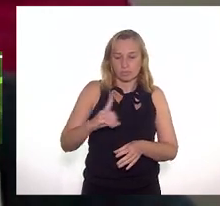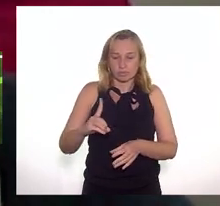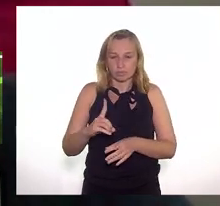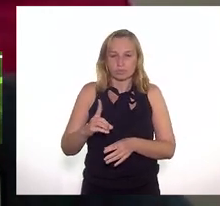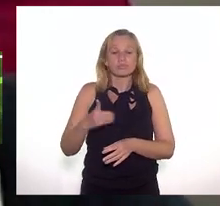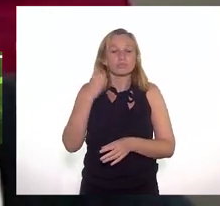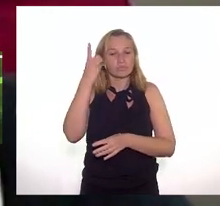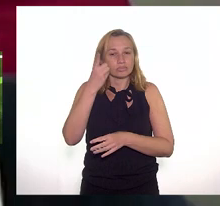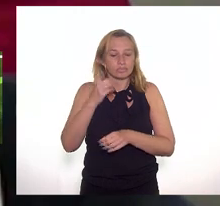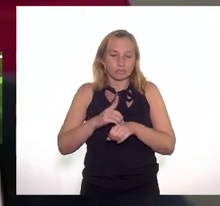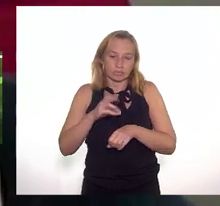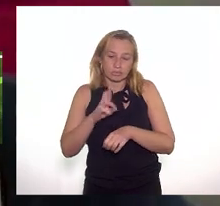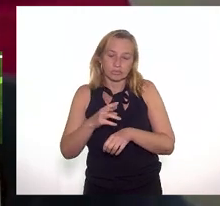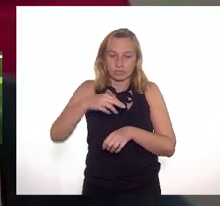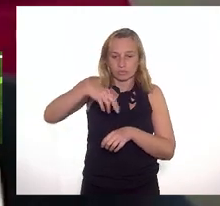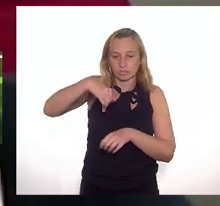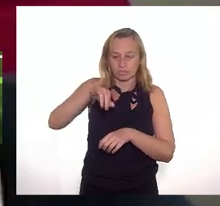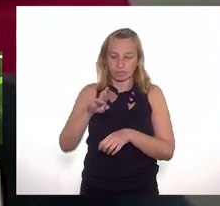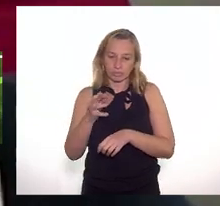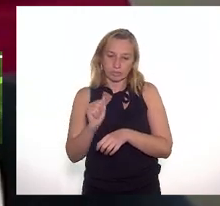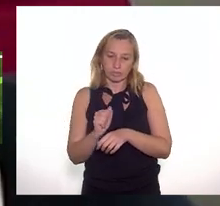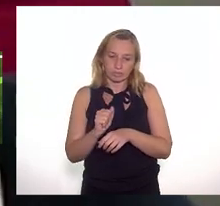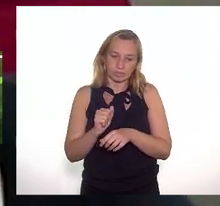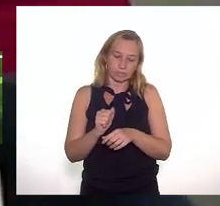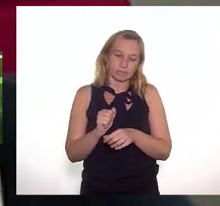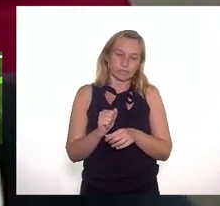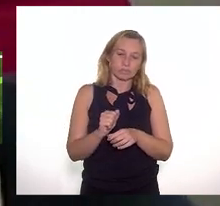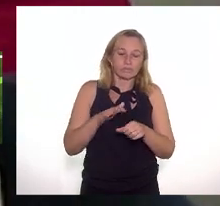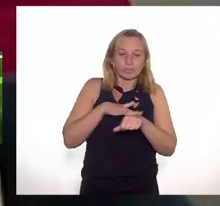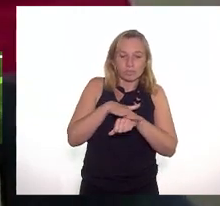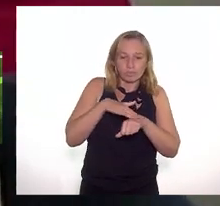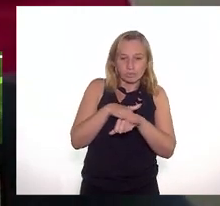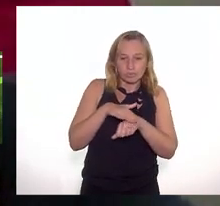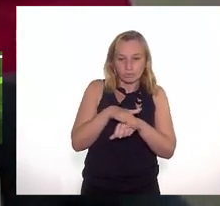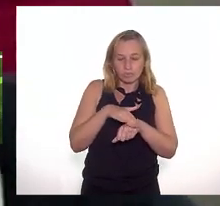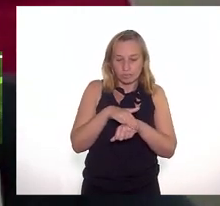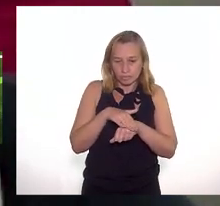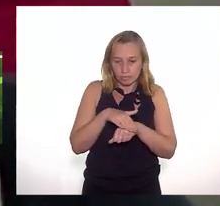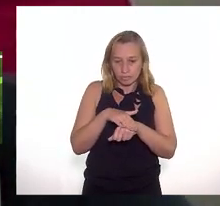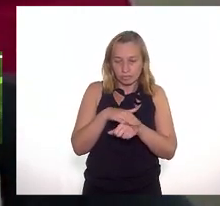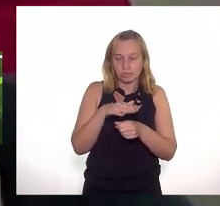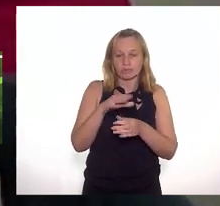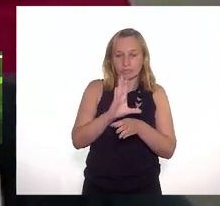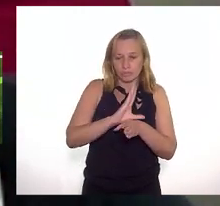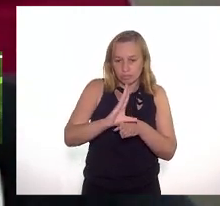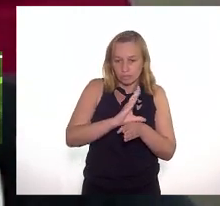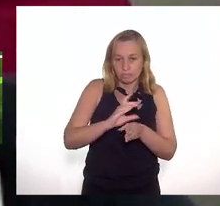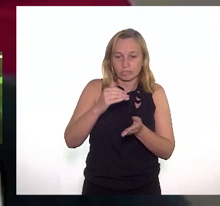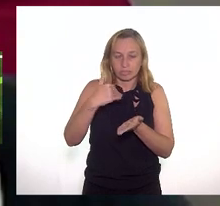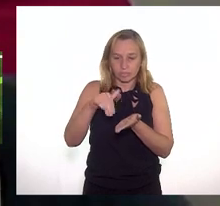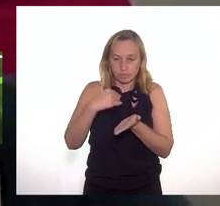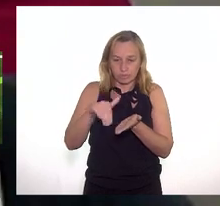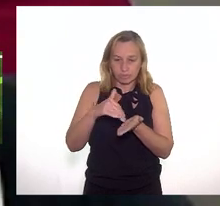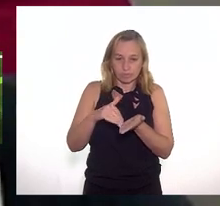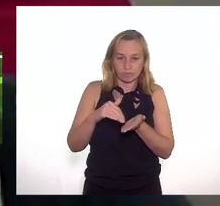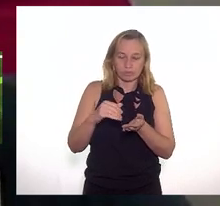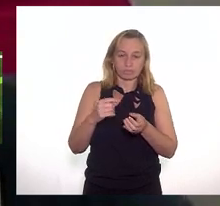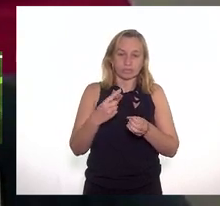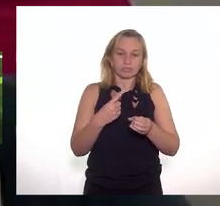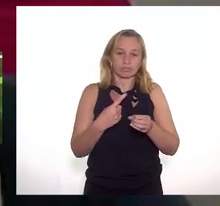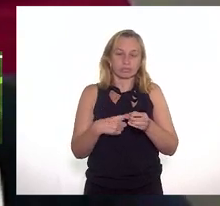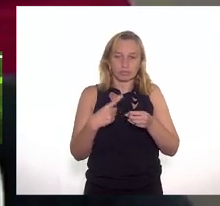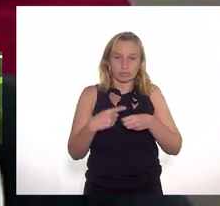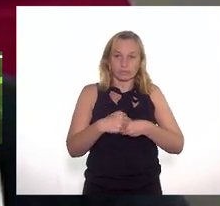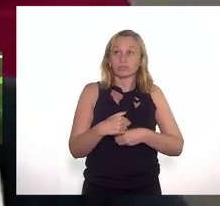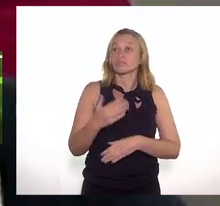Maria Augusta, fazer uma conversa com o Conselho de Secretários Municipais, até com Vossa Excelência, que está aqui nessa